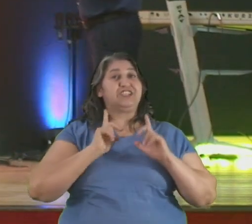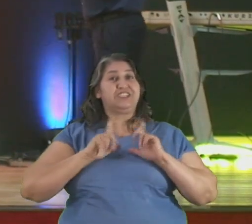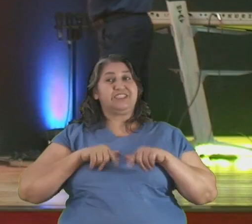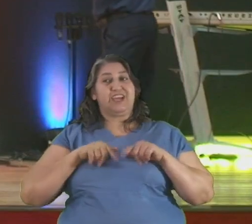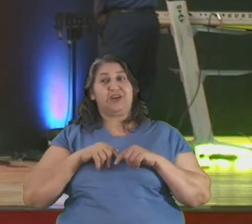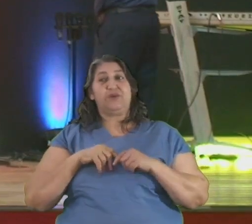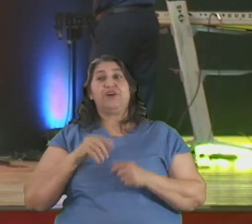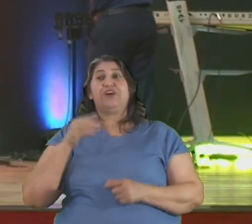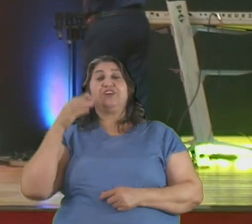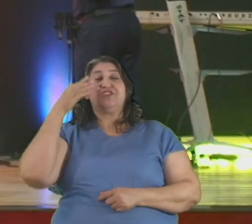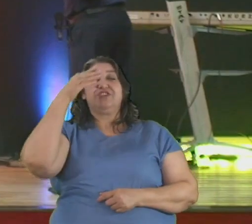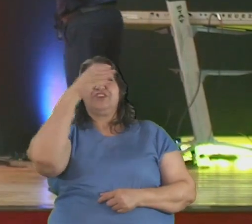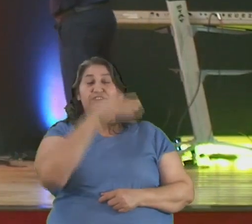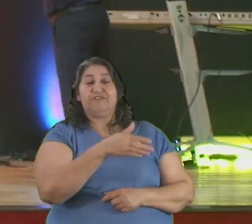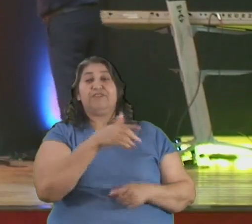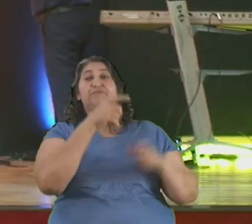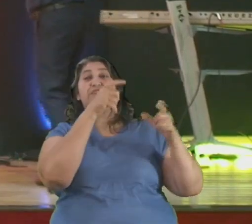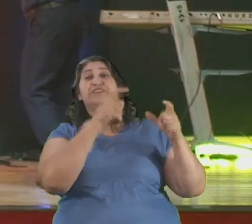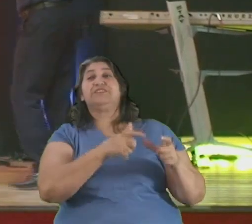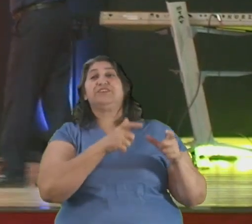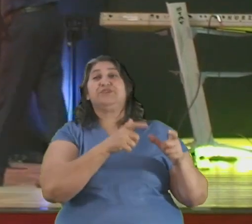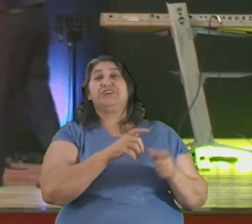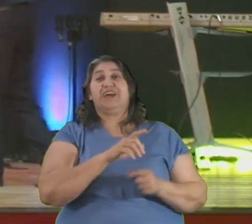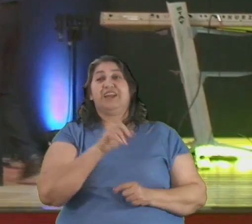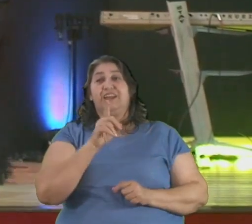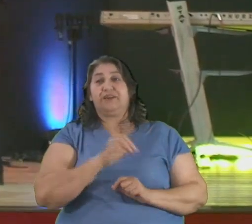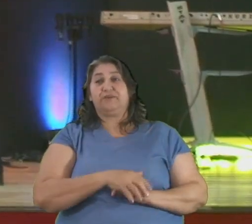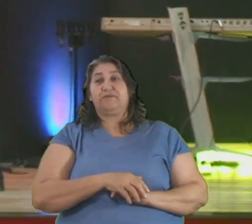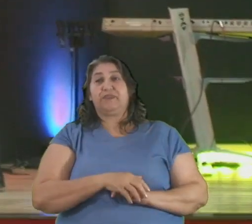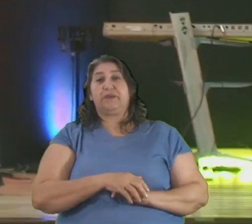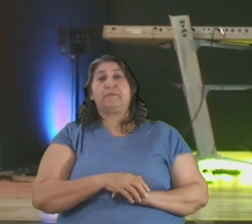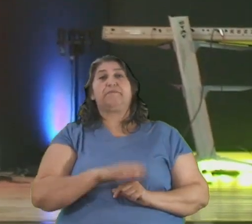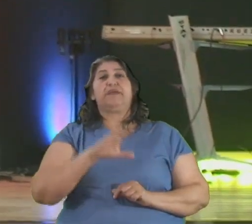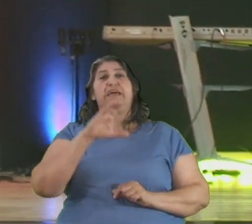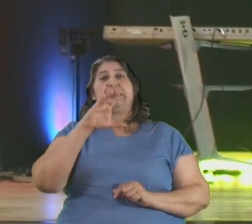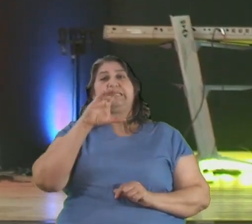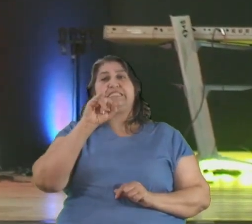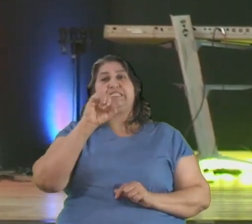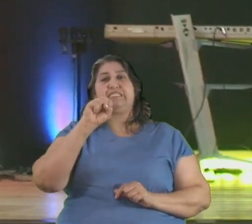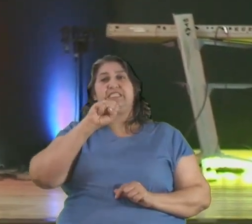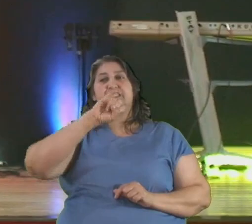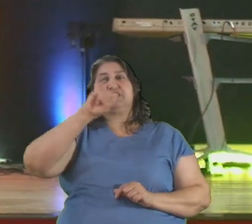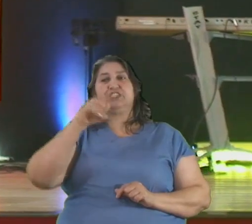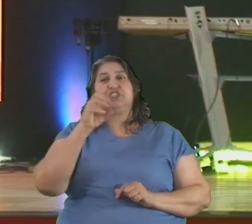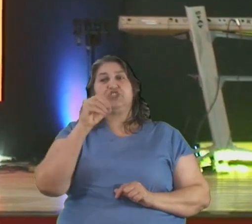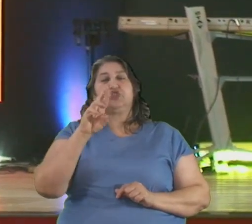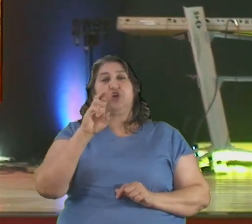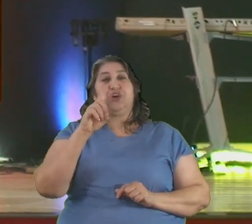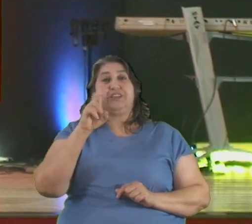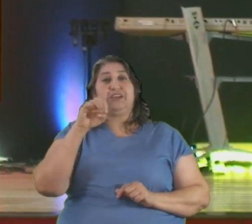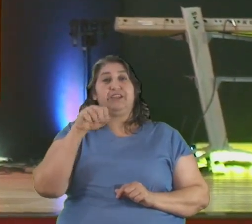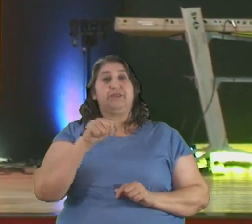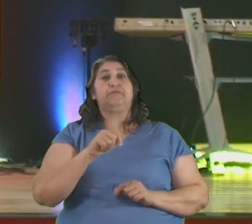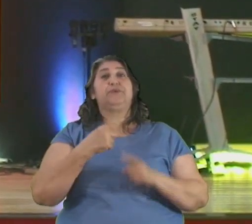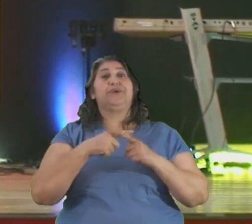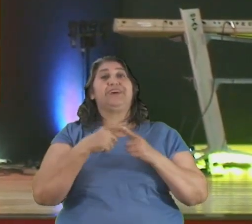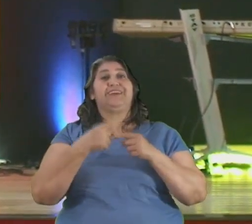Nós vamos aqui, viu, Andrade? Para a Cisjordânia. Belém está na